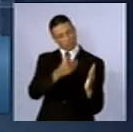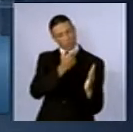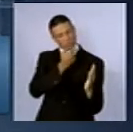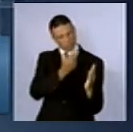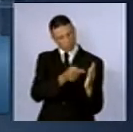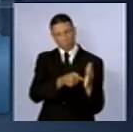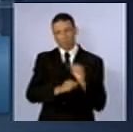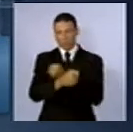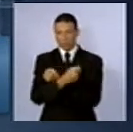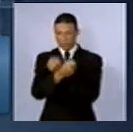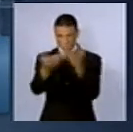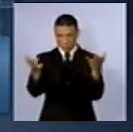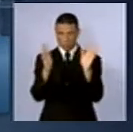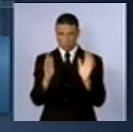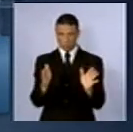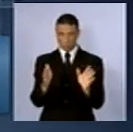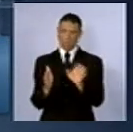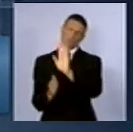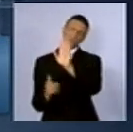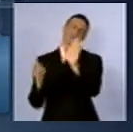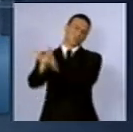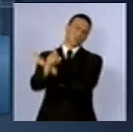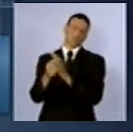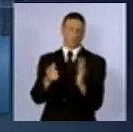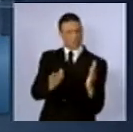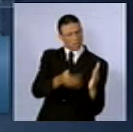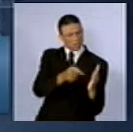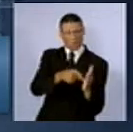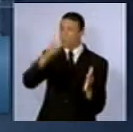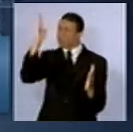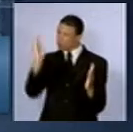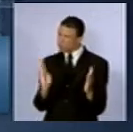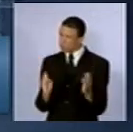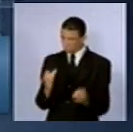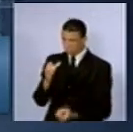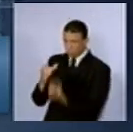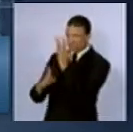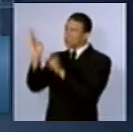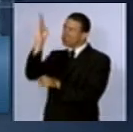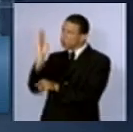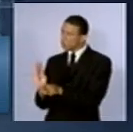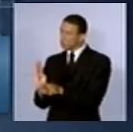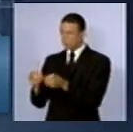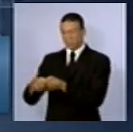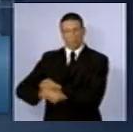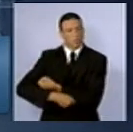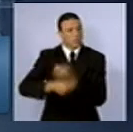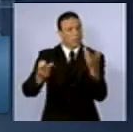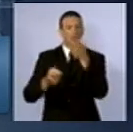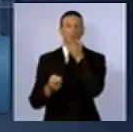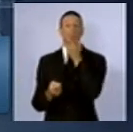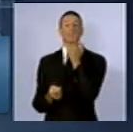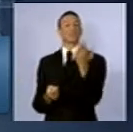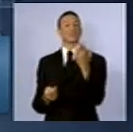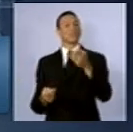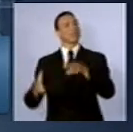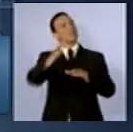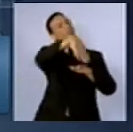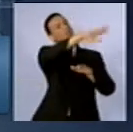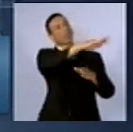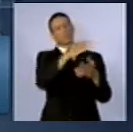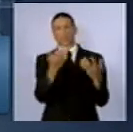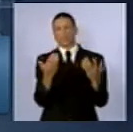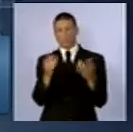pergunta né que surge é por que publicar em inglês né bem nós publicamos em inglês porque eh este assunto não é um assunto que diz